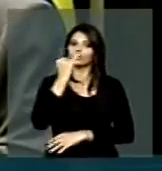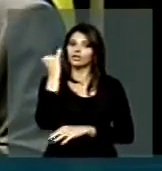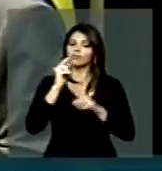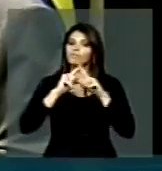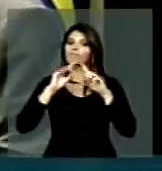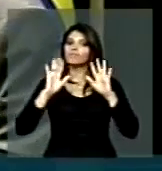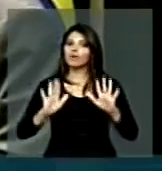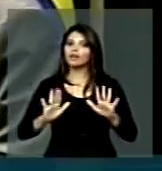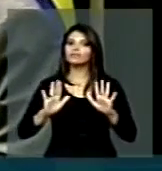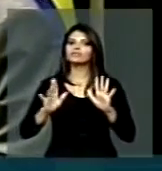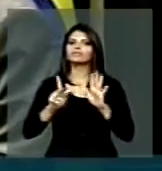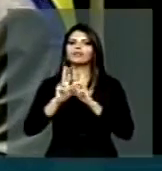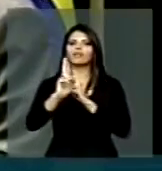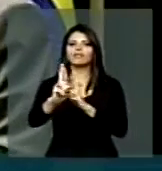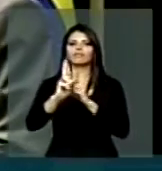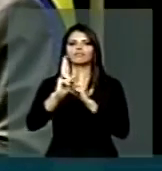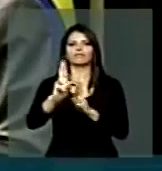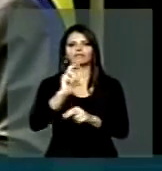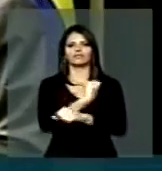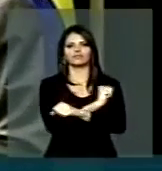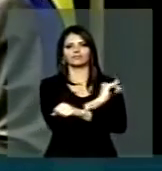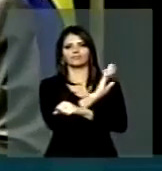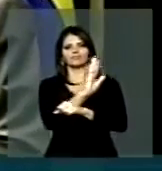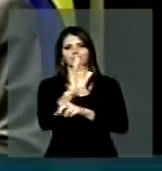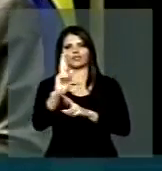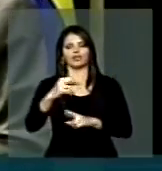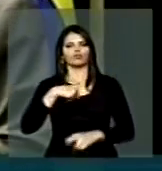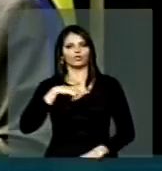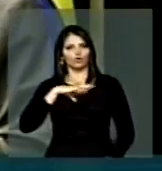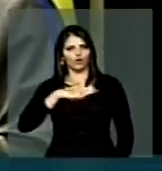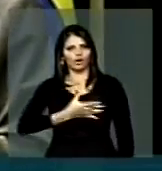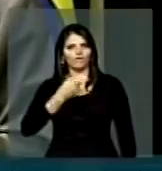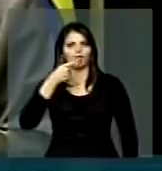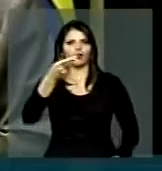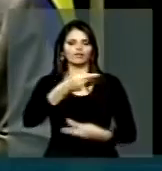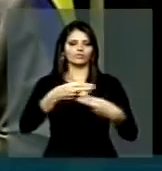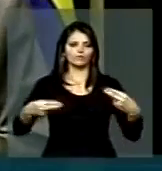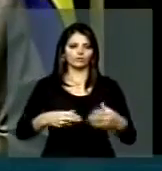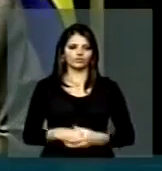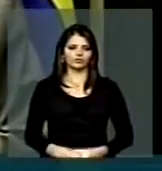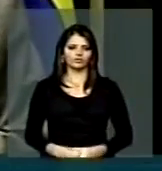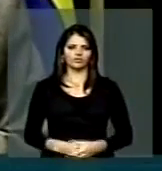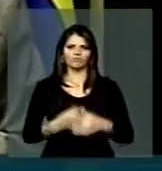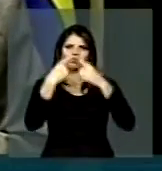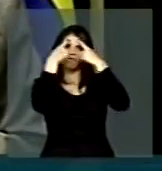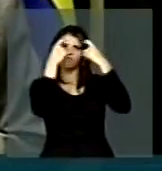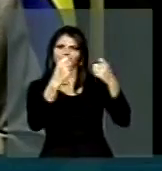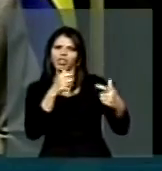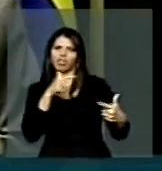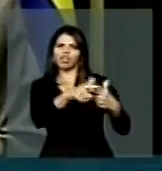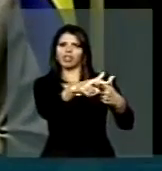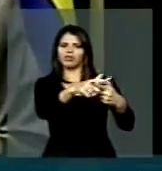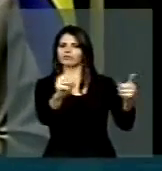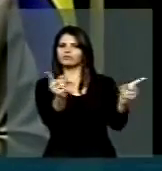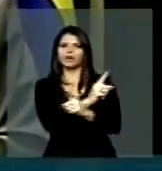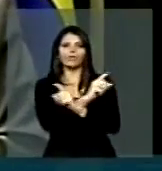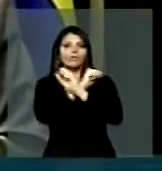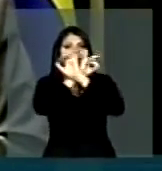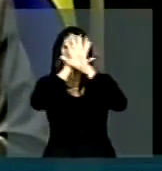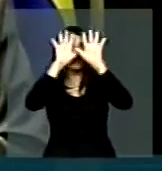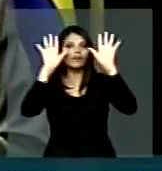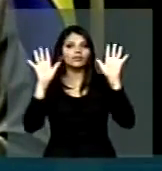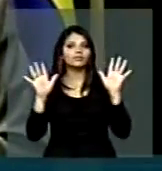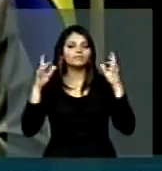também porque abre perspectivas. E é preciso ter coragem de dizer as coisas, sem agressividade, mas com clareza. Já